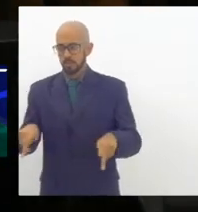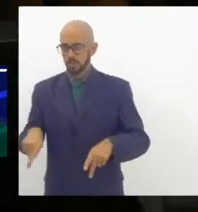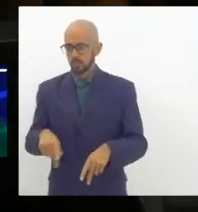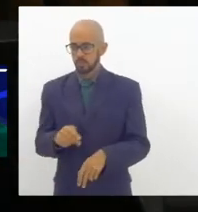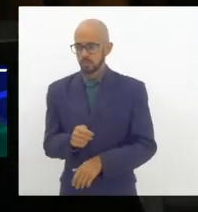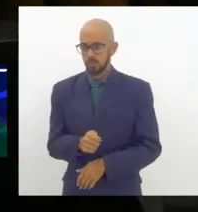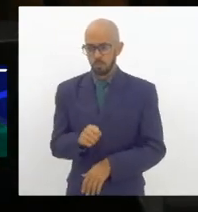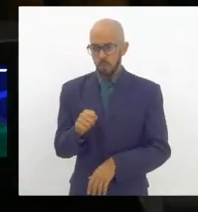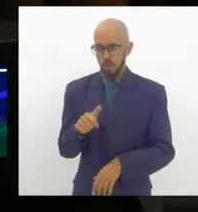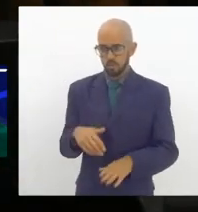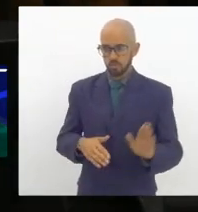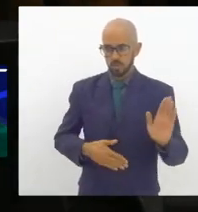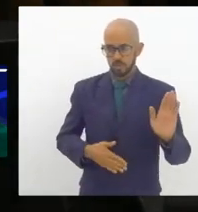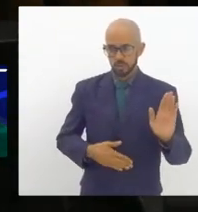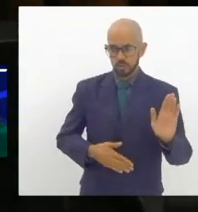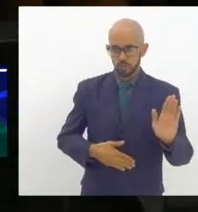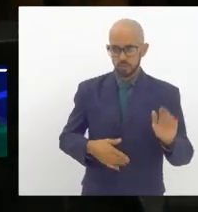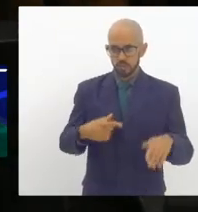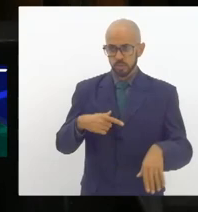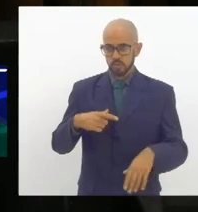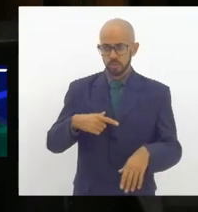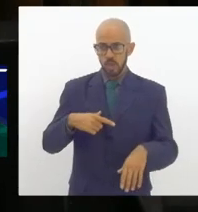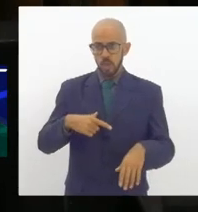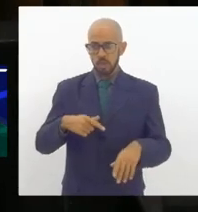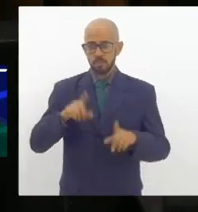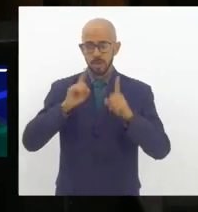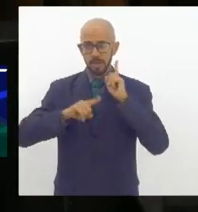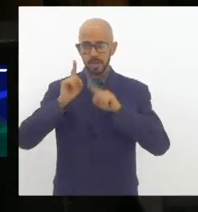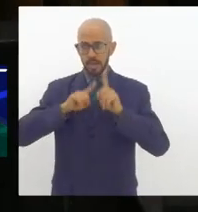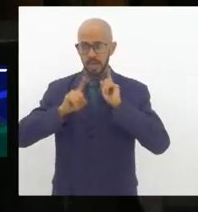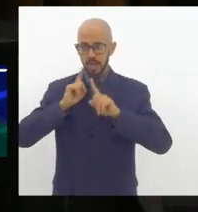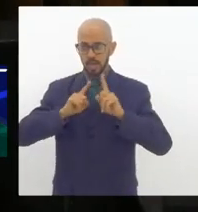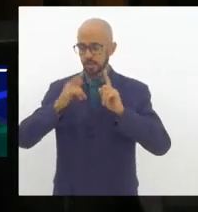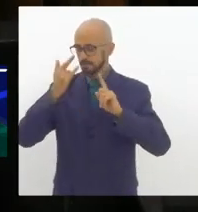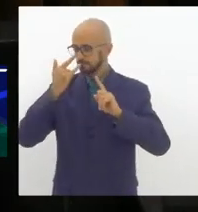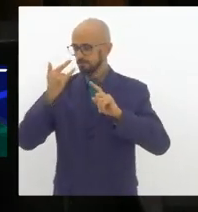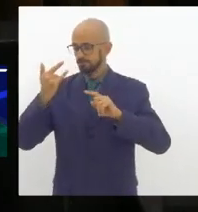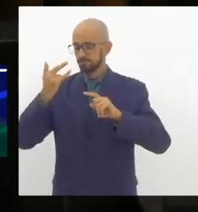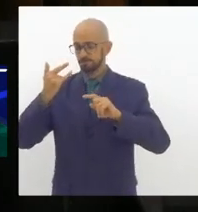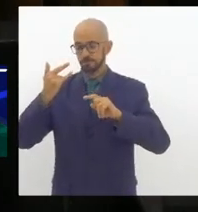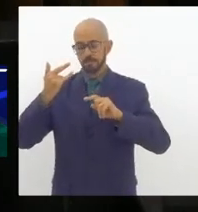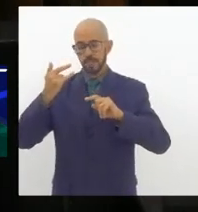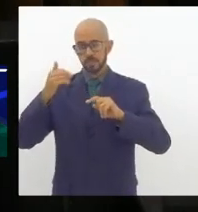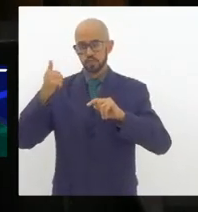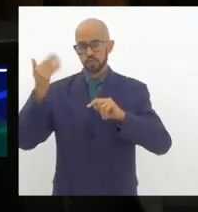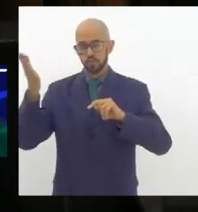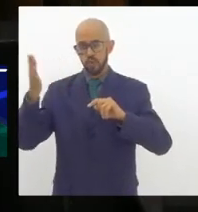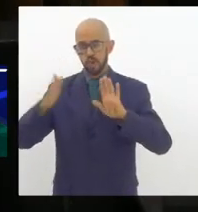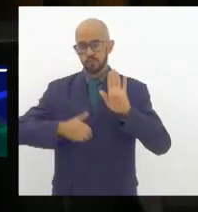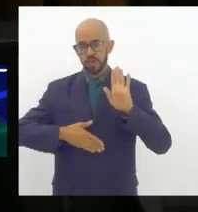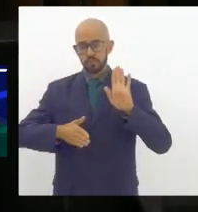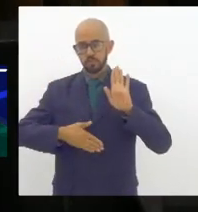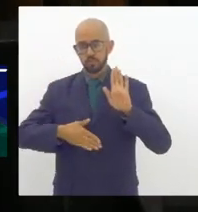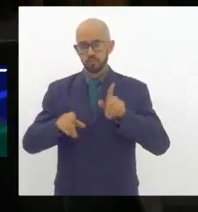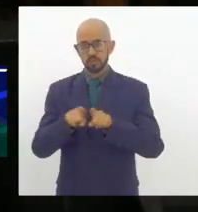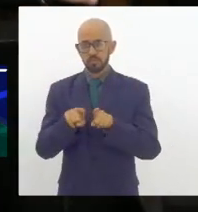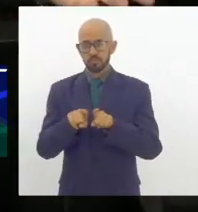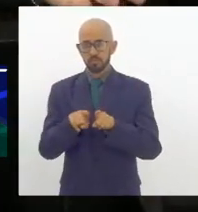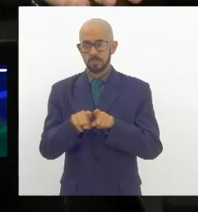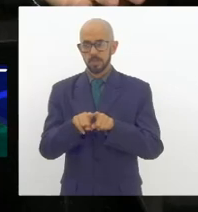bandidos a resistir Maricá atrair o pedido de Fora vagabundo de Fora